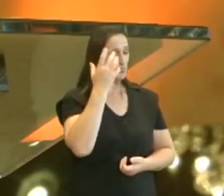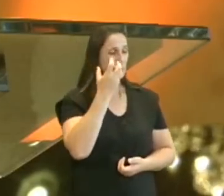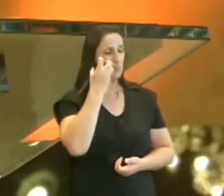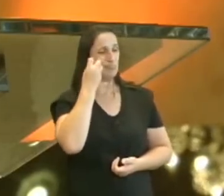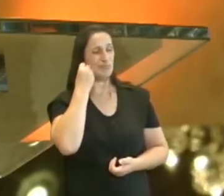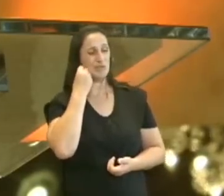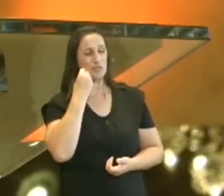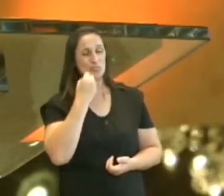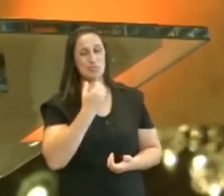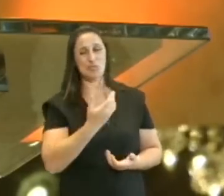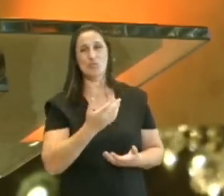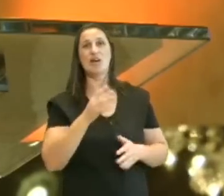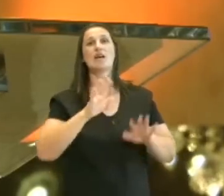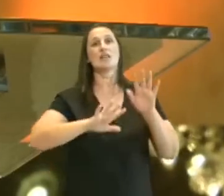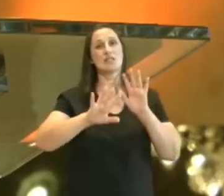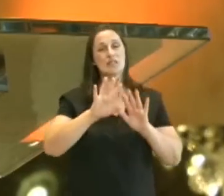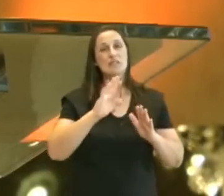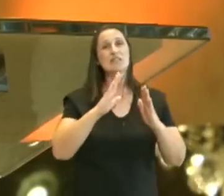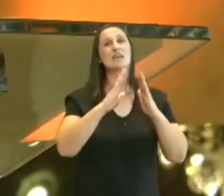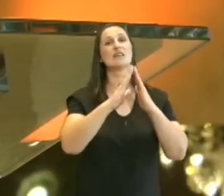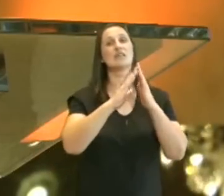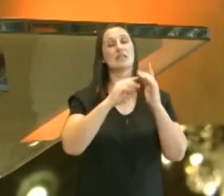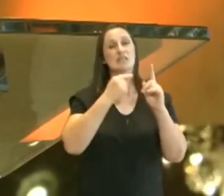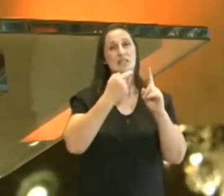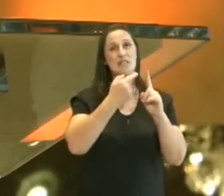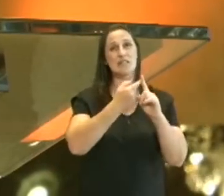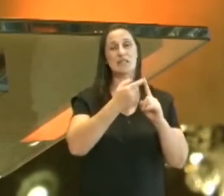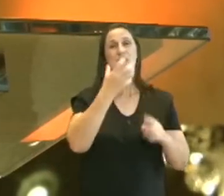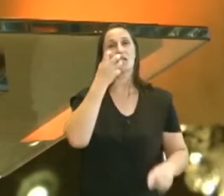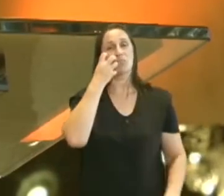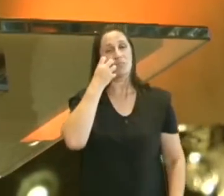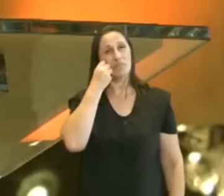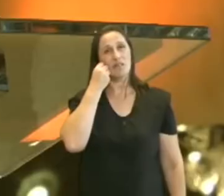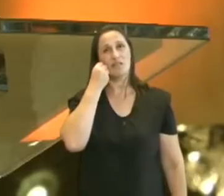às vezes até com igrejas,